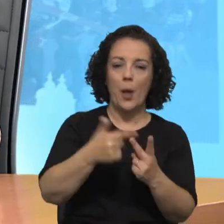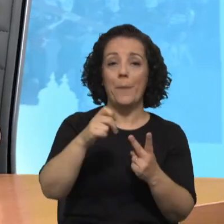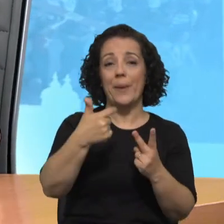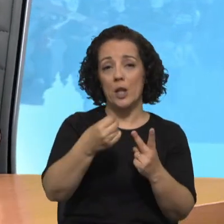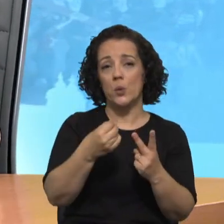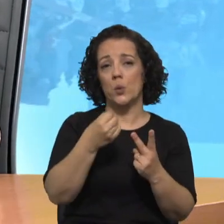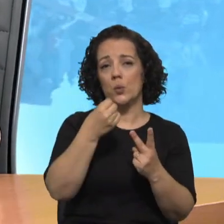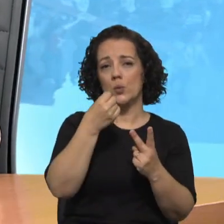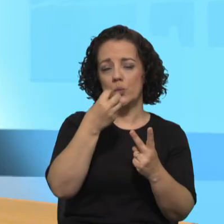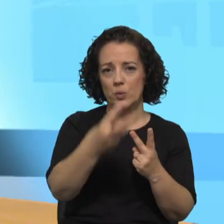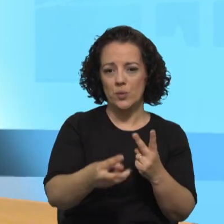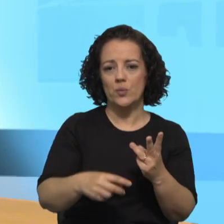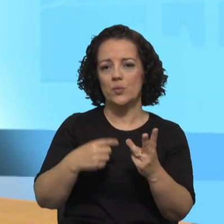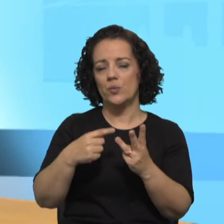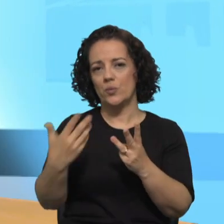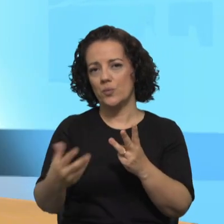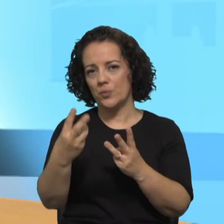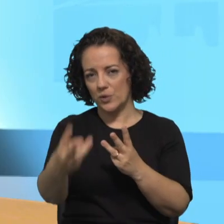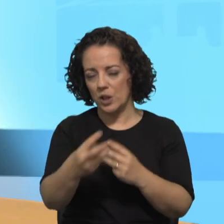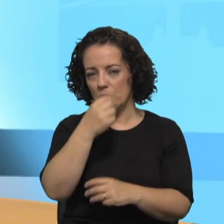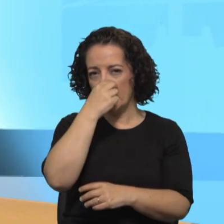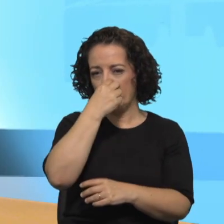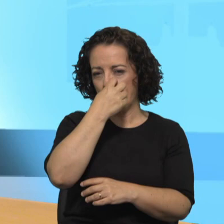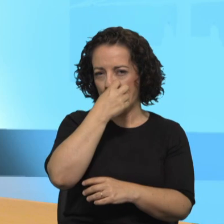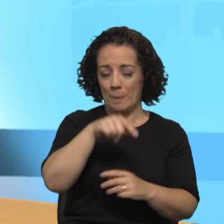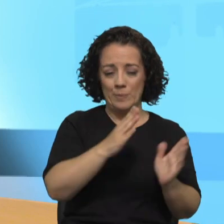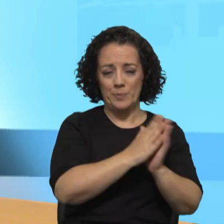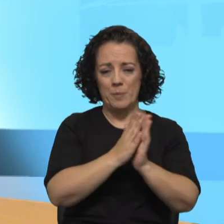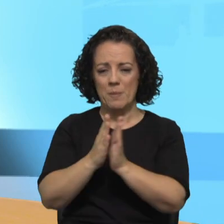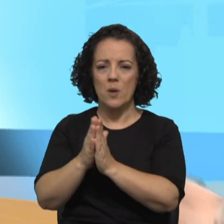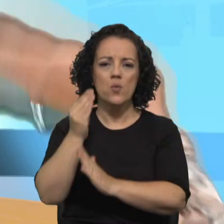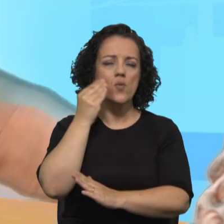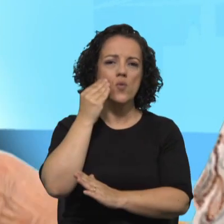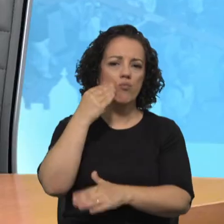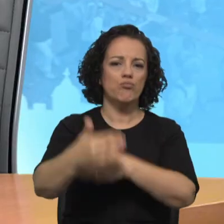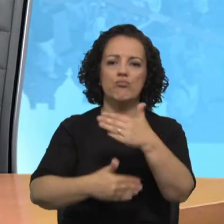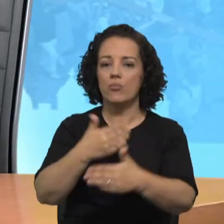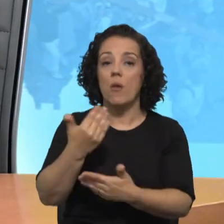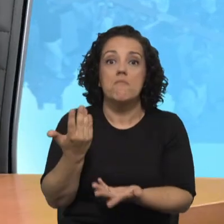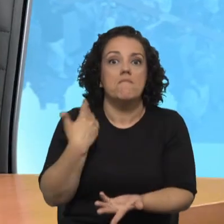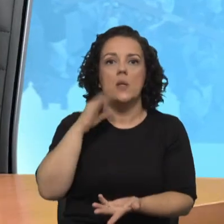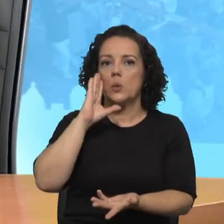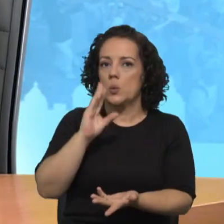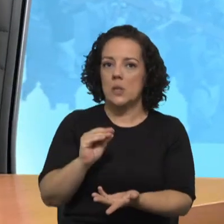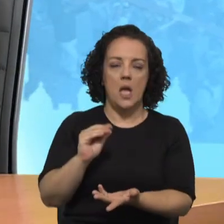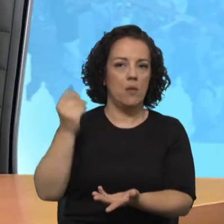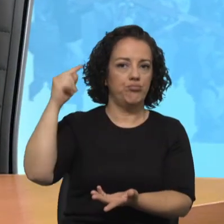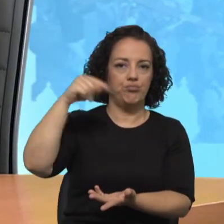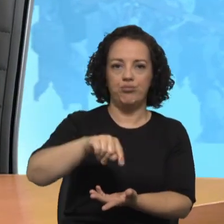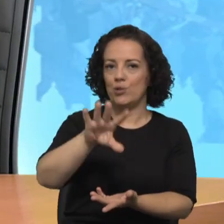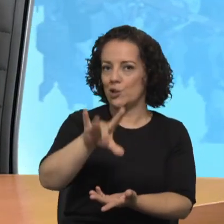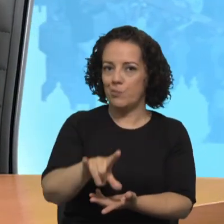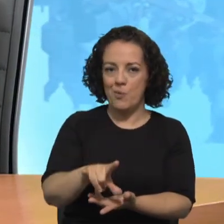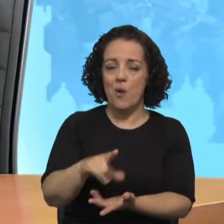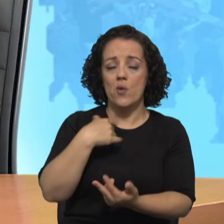E que ponto de chegada é este, sendo este um longo caminho até Lisboa, que ponto de chegada é a Lisboa? A gente não sabe como é que vai acontecer, mas eu espero que